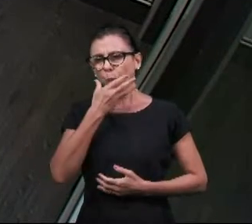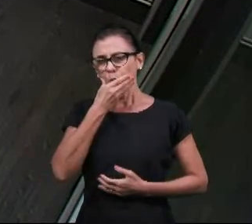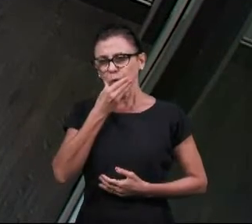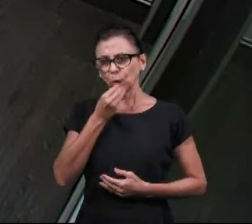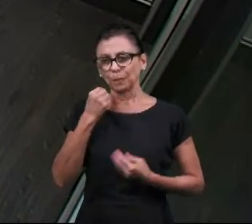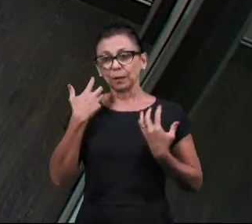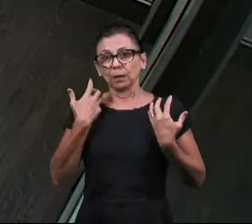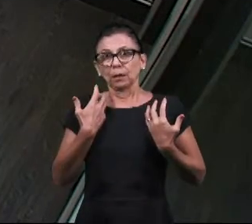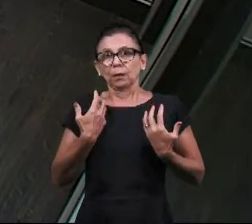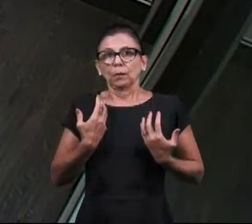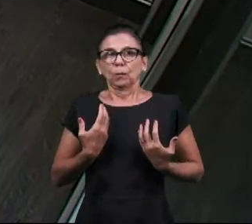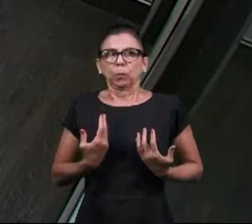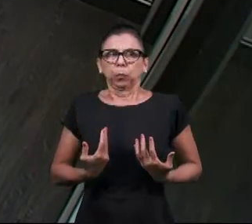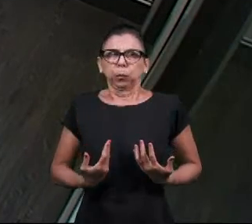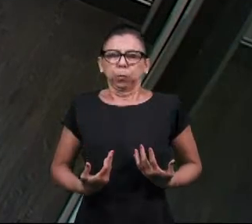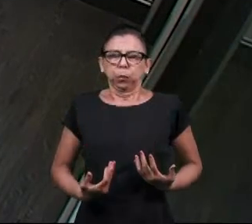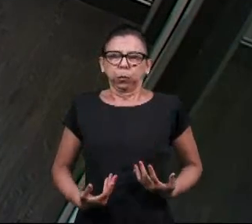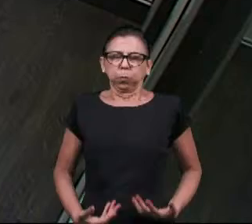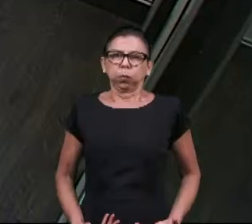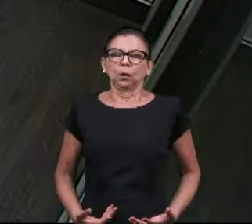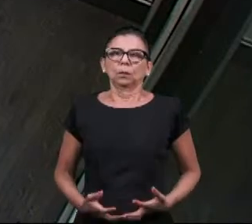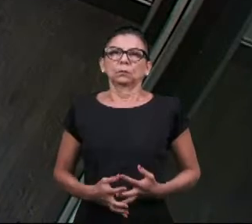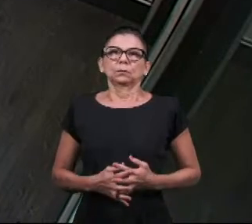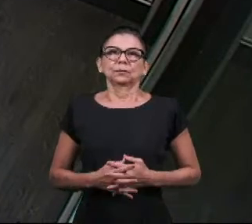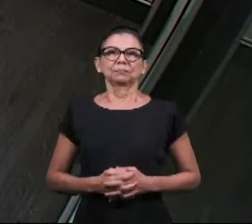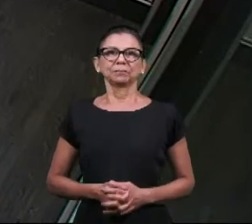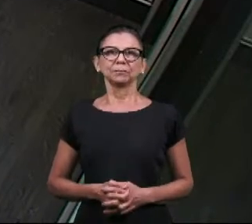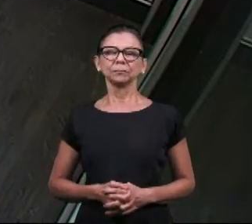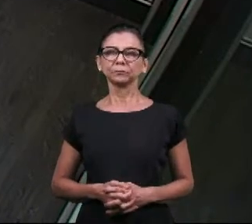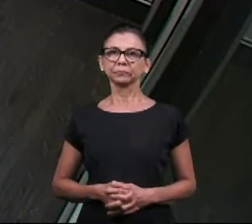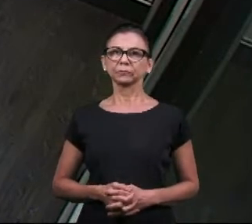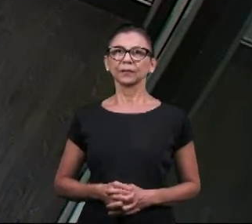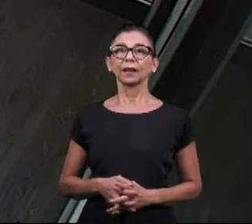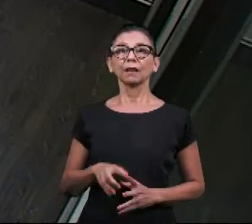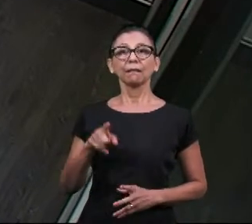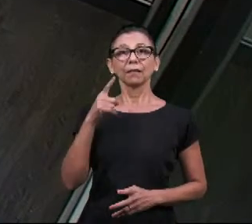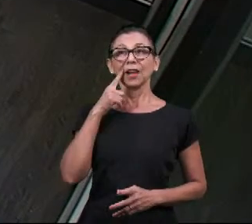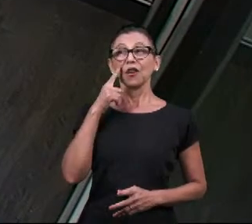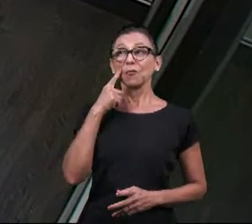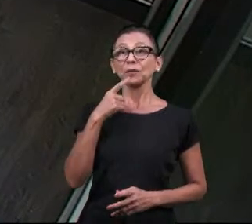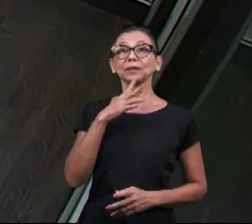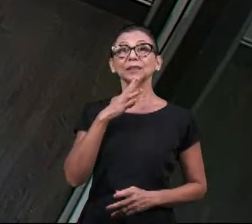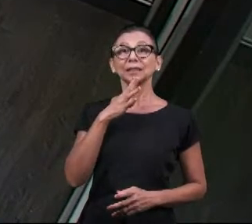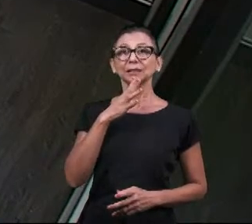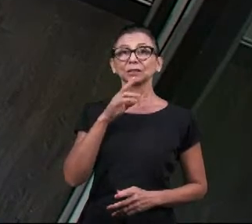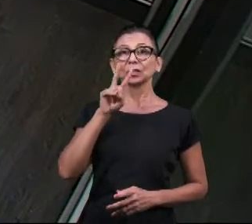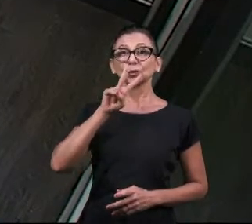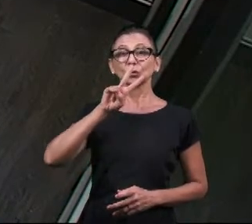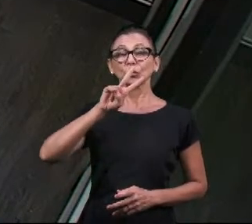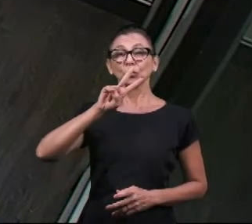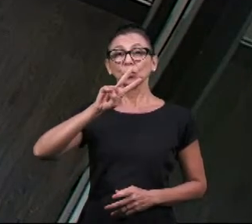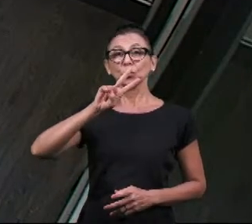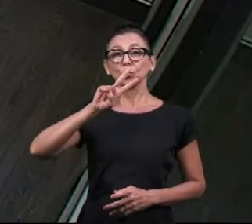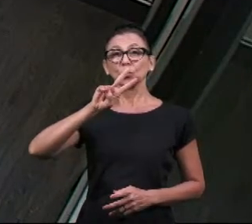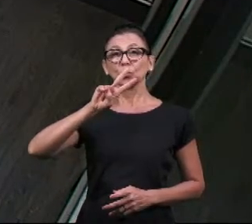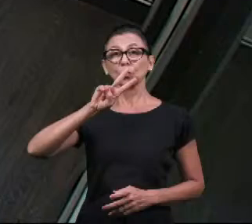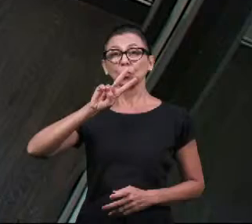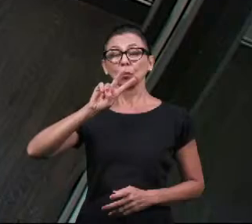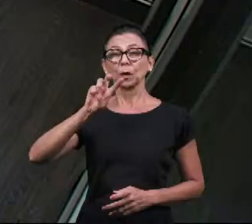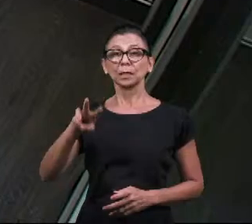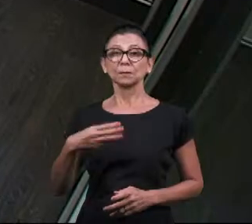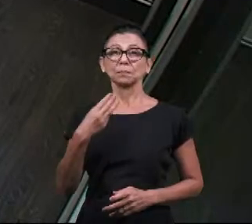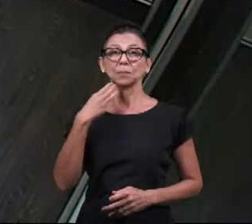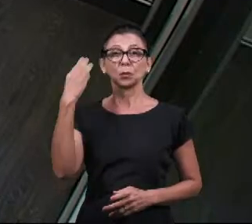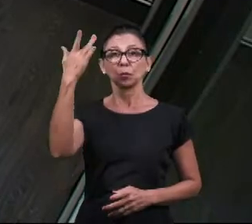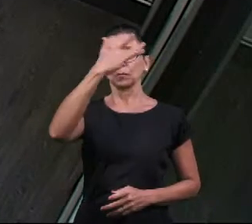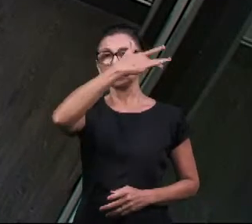uma estrutura belíssima. Linda. 2.000 pessoas cabem ali no templo e olha, eu vou falar assim